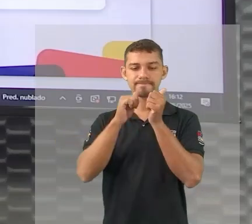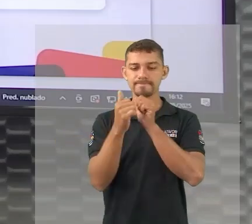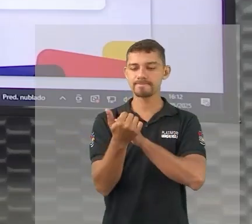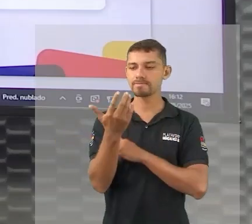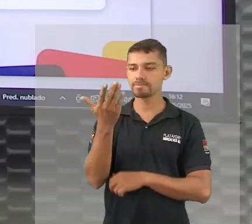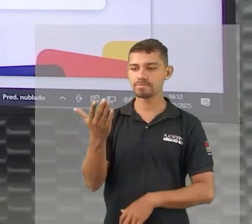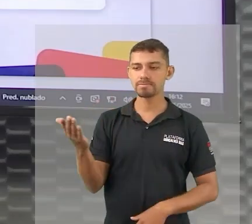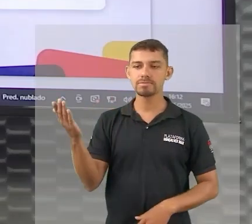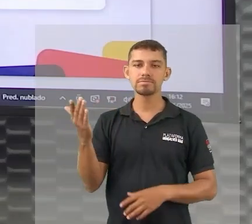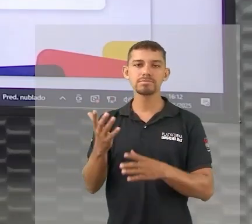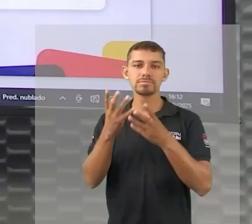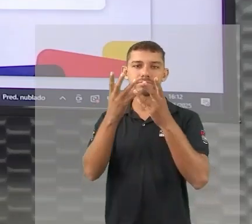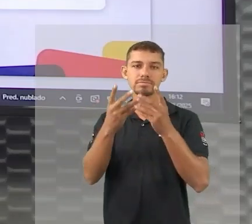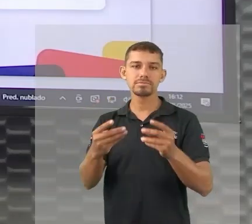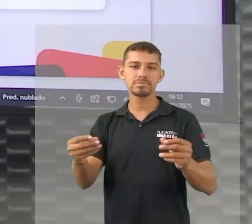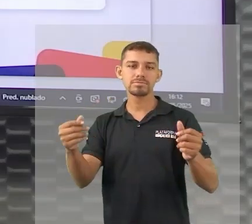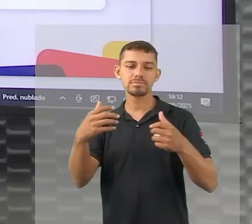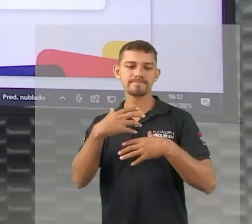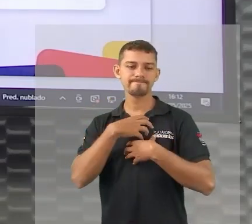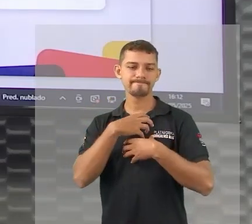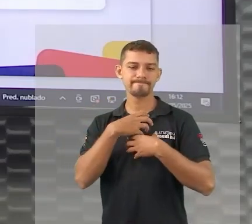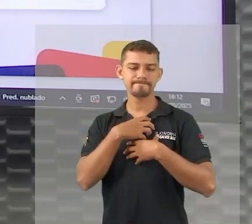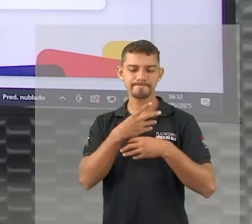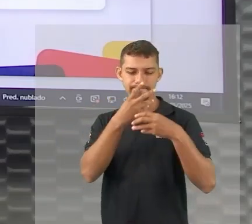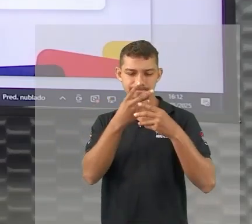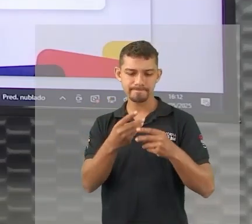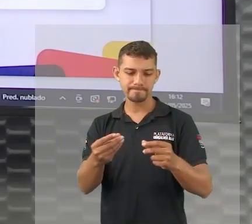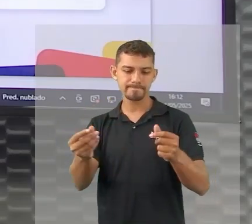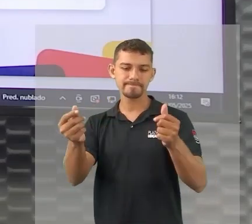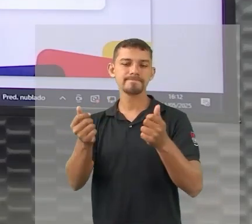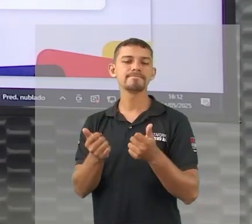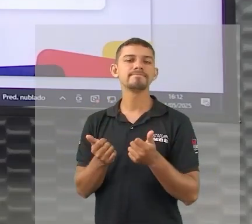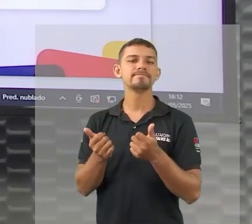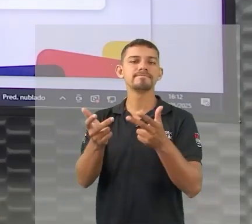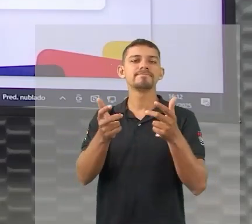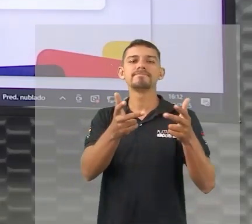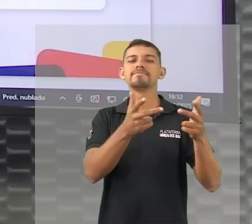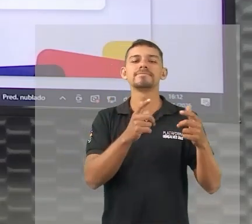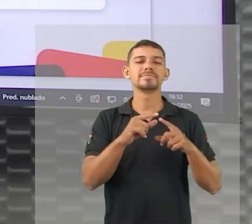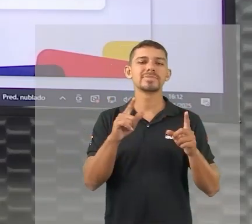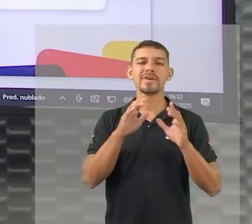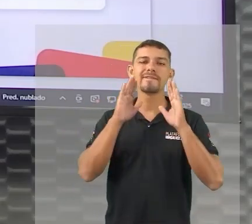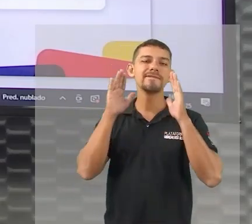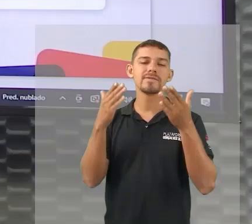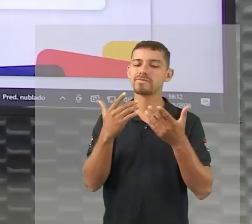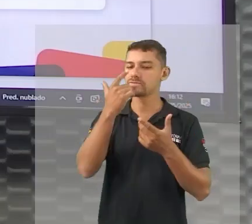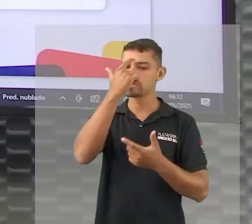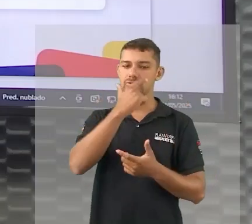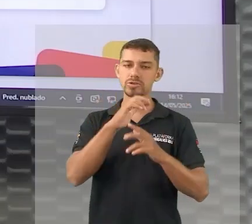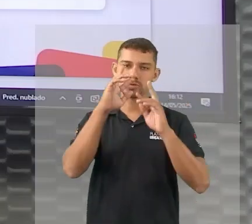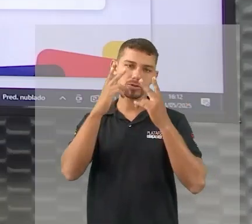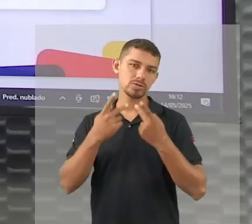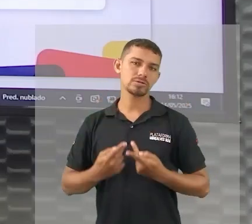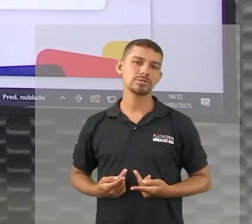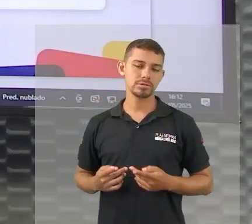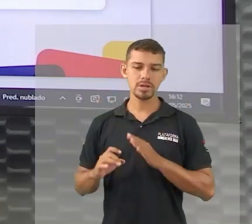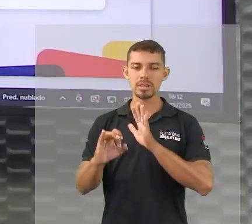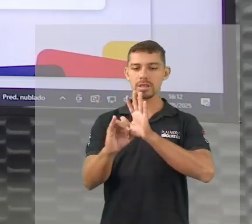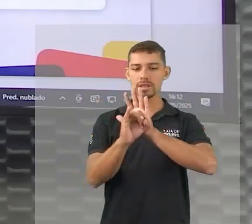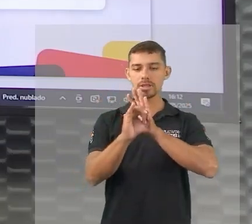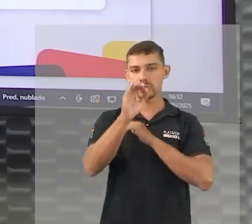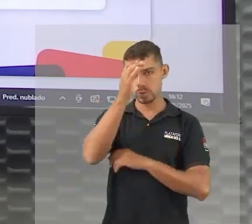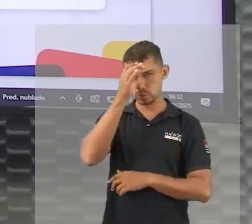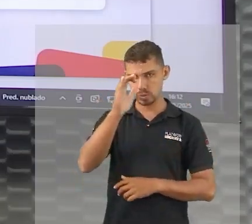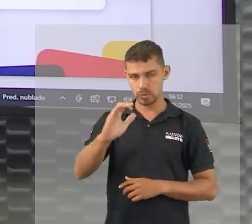mercadorias e esvaziando de sentido, né, aquilo que nos forma, né, enquanto seres que têm uma identidade